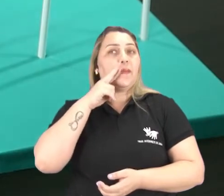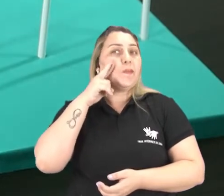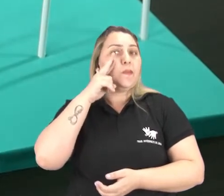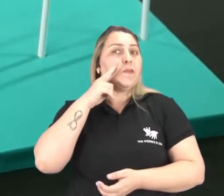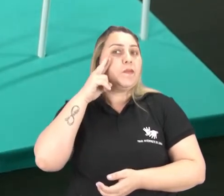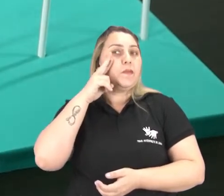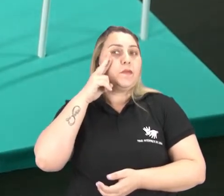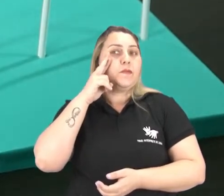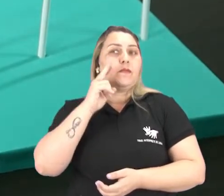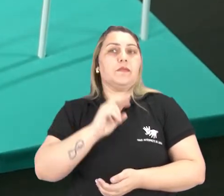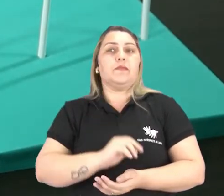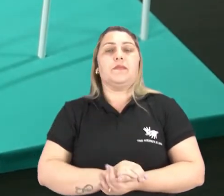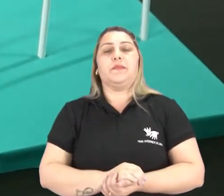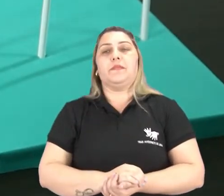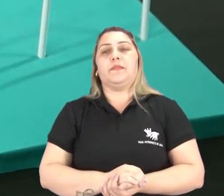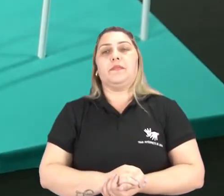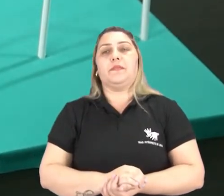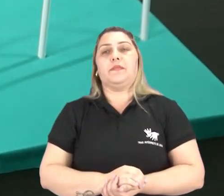rosa